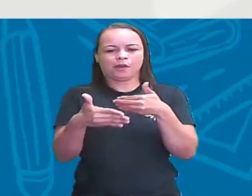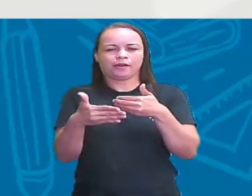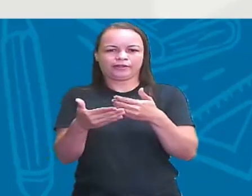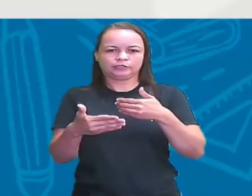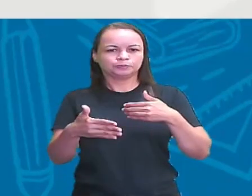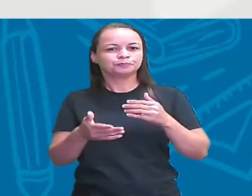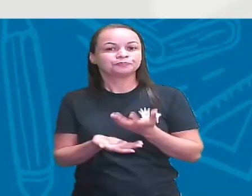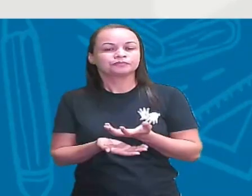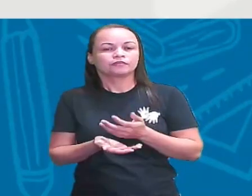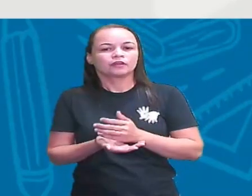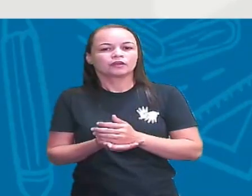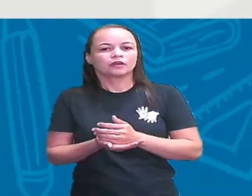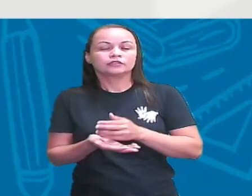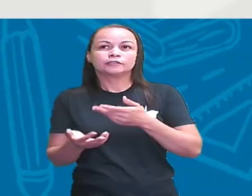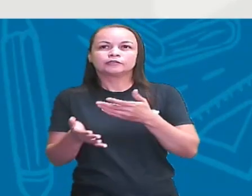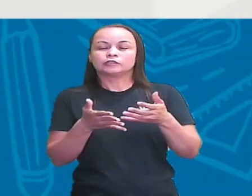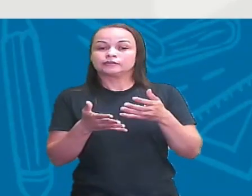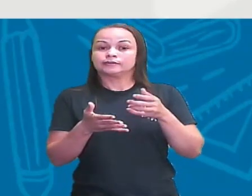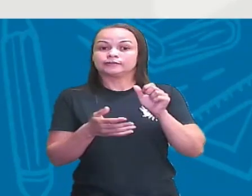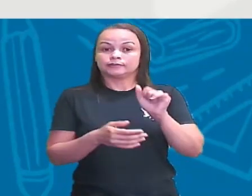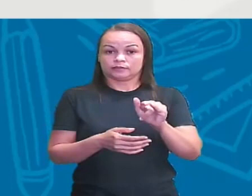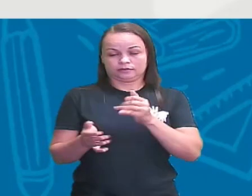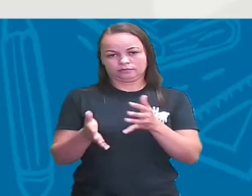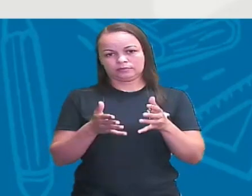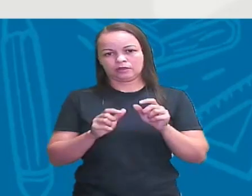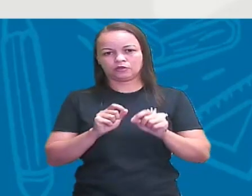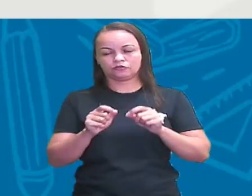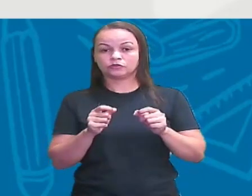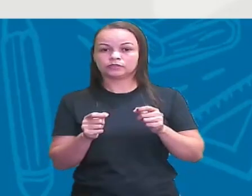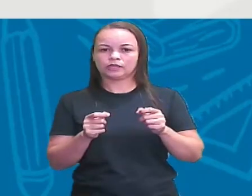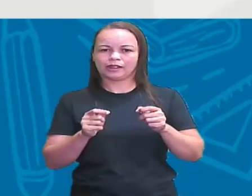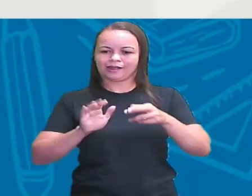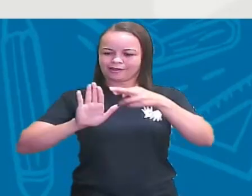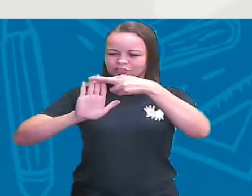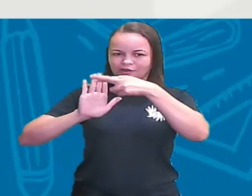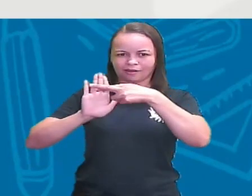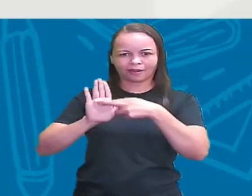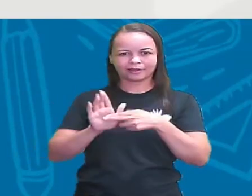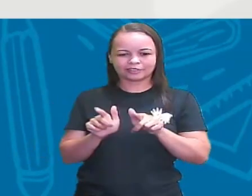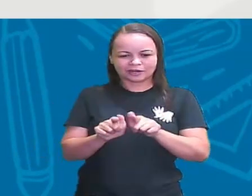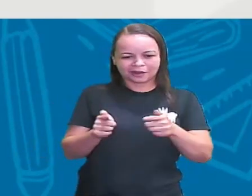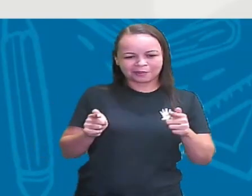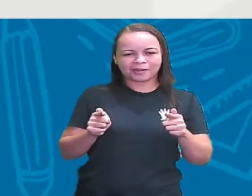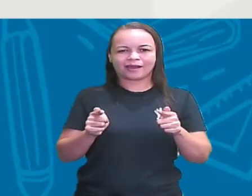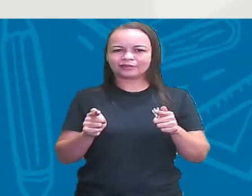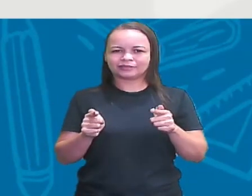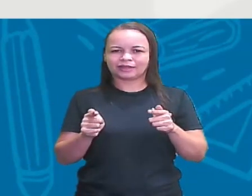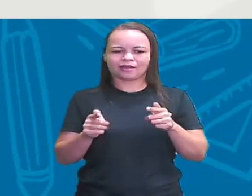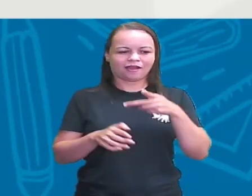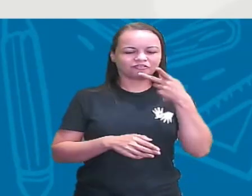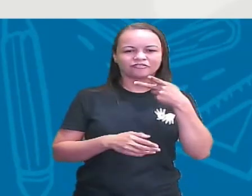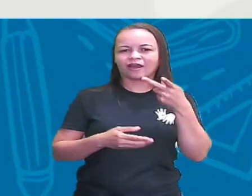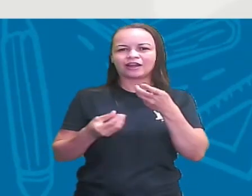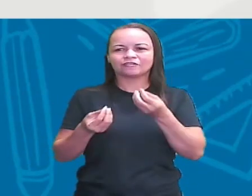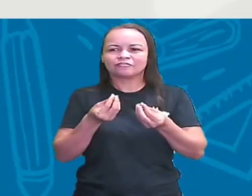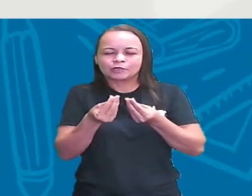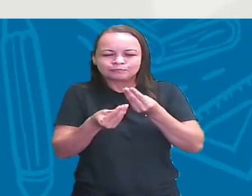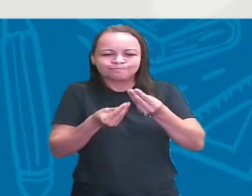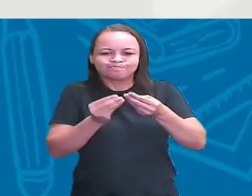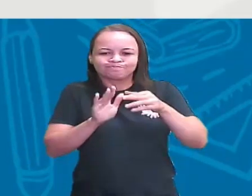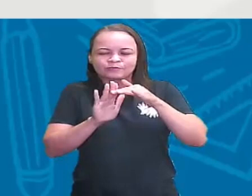vezes, se eu for pegar, né, ao pé da letra as regras gramaticais, a fala vai ficar muito empolada, vai ficar